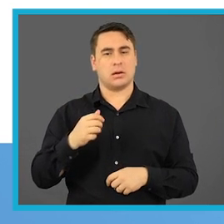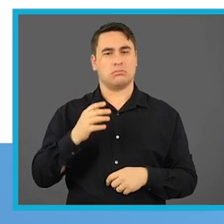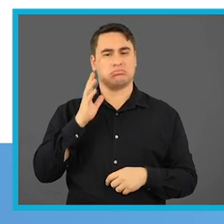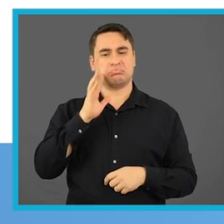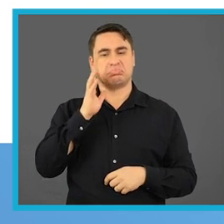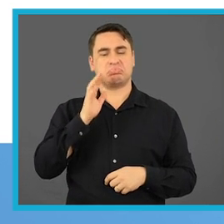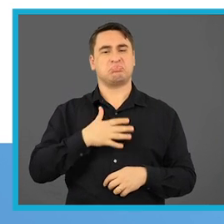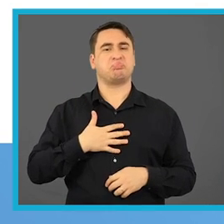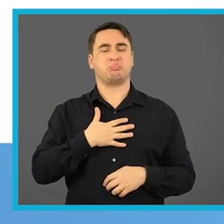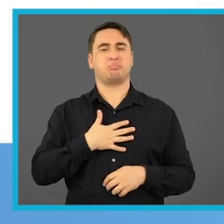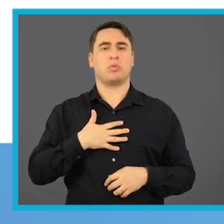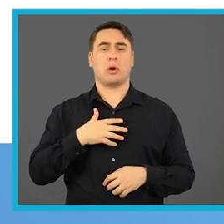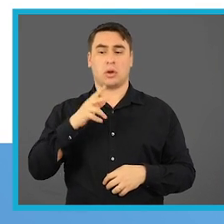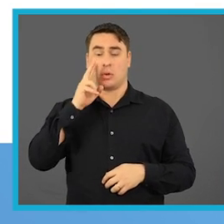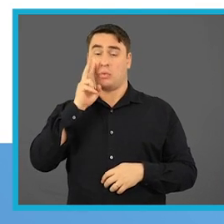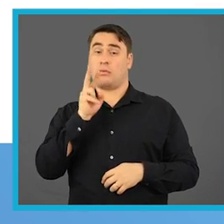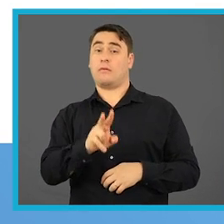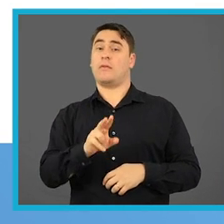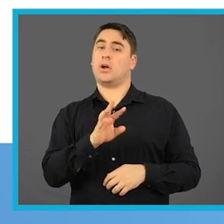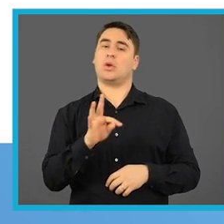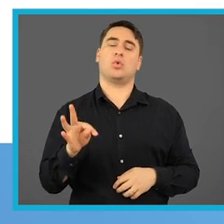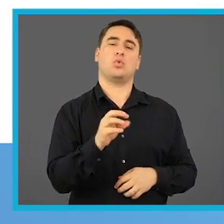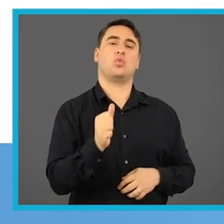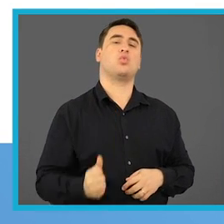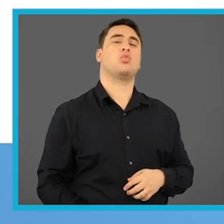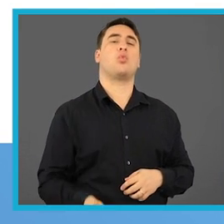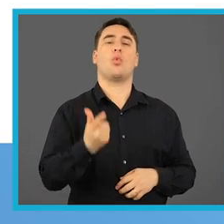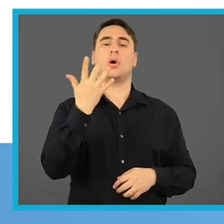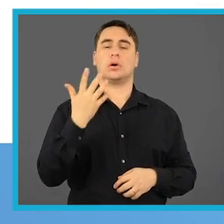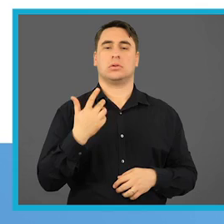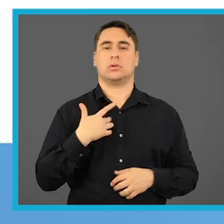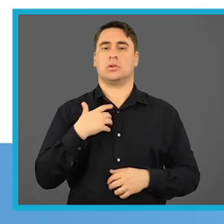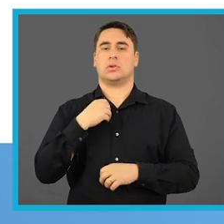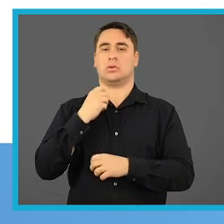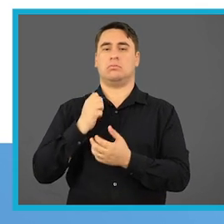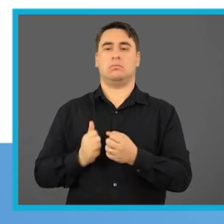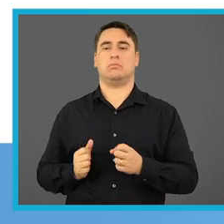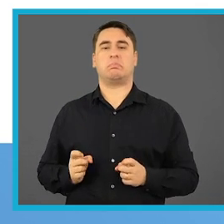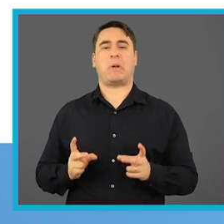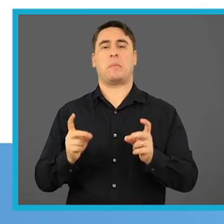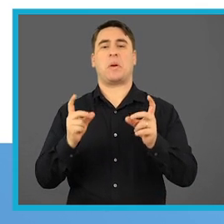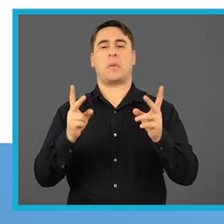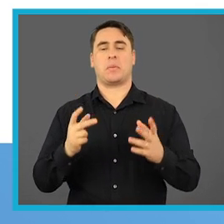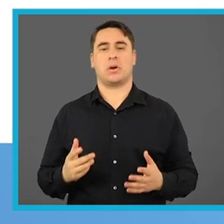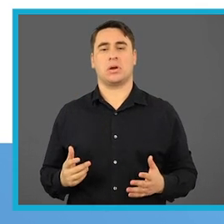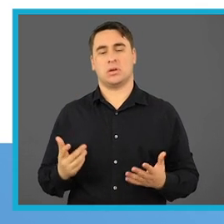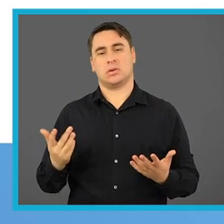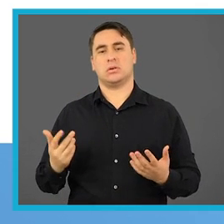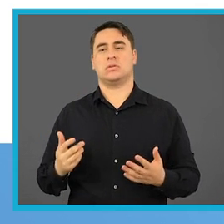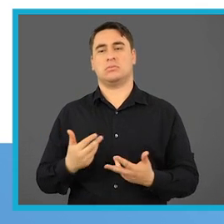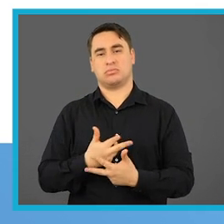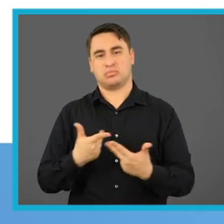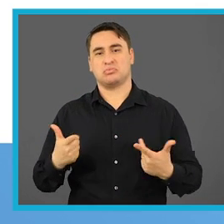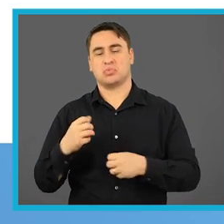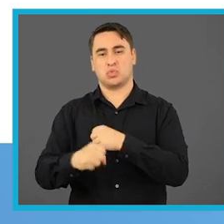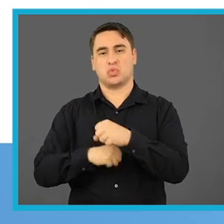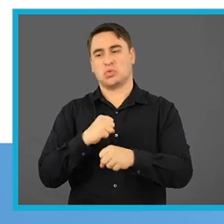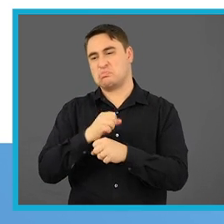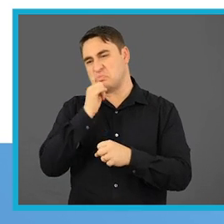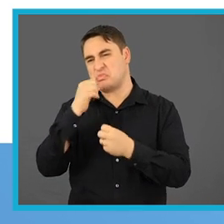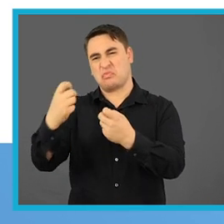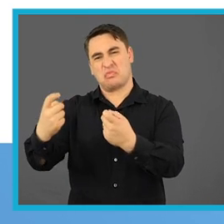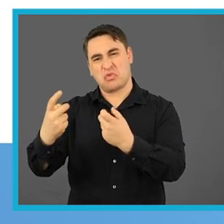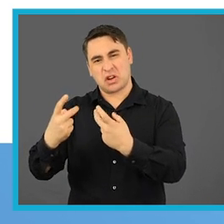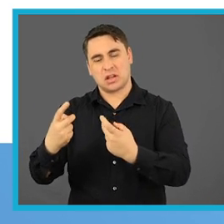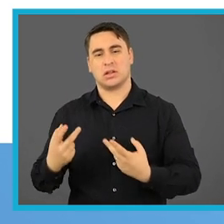coisa interessante. Eu consigo enxergar quanto eu estou gastando por ano por fornecedor. Ora, para que me serve